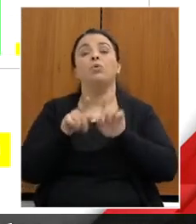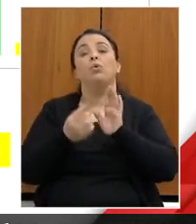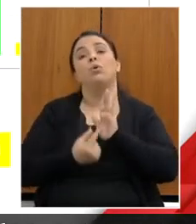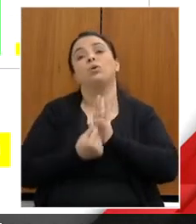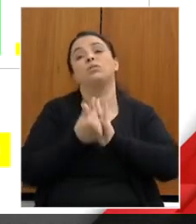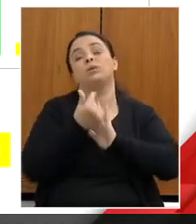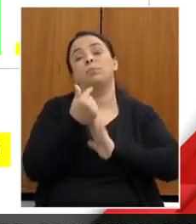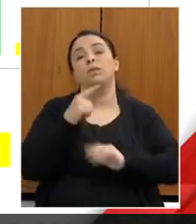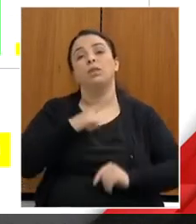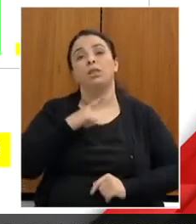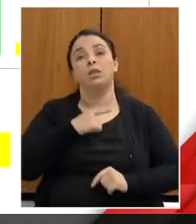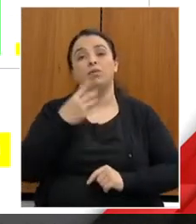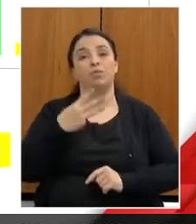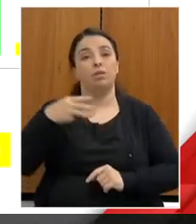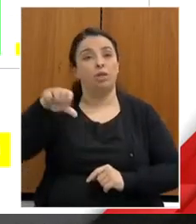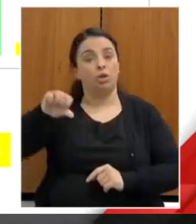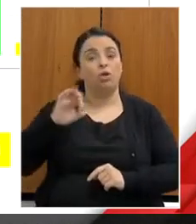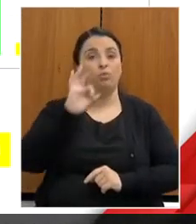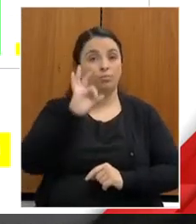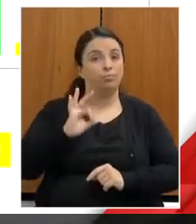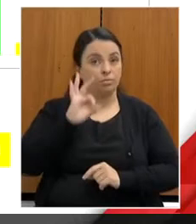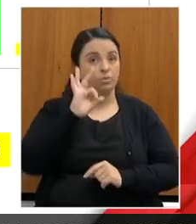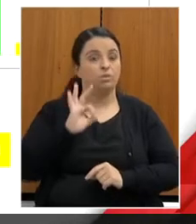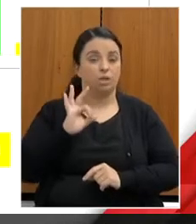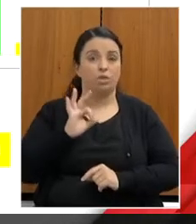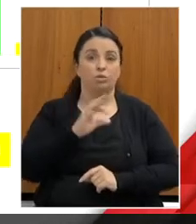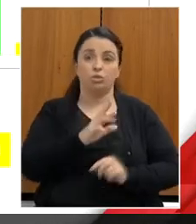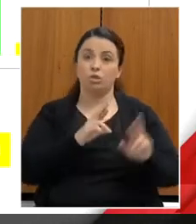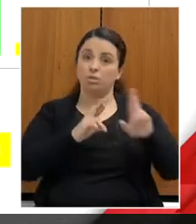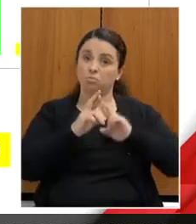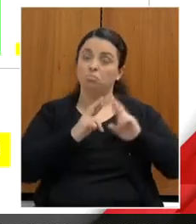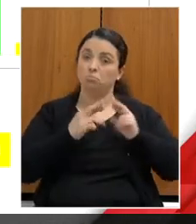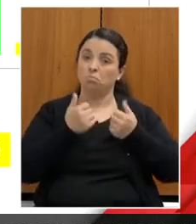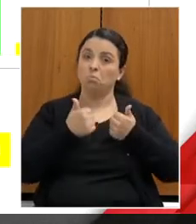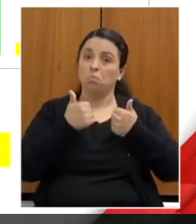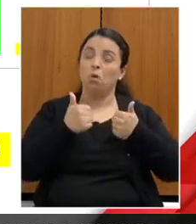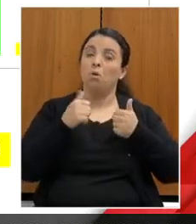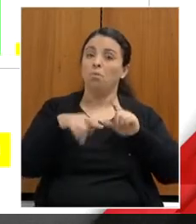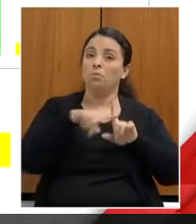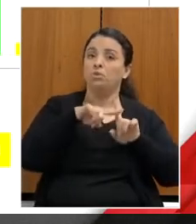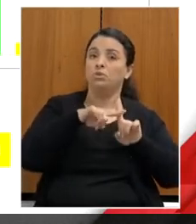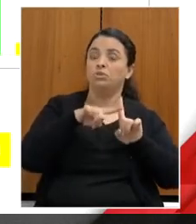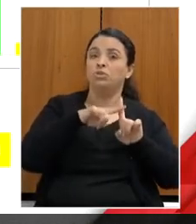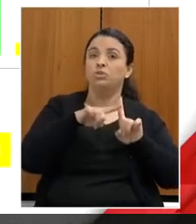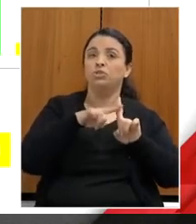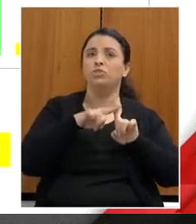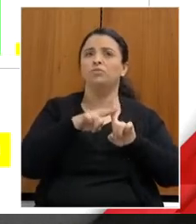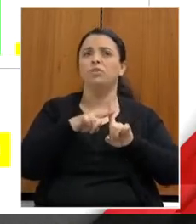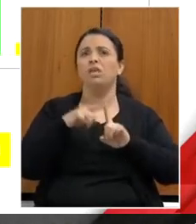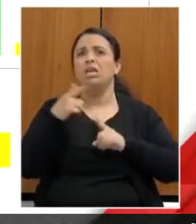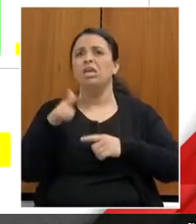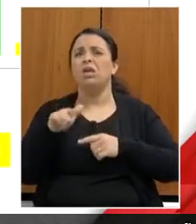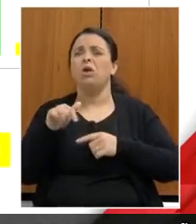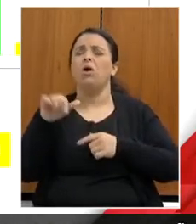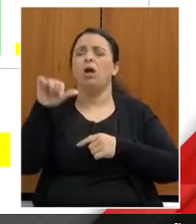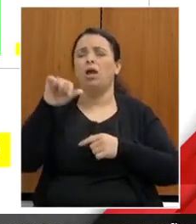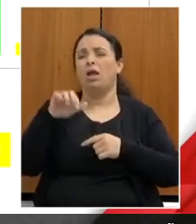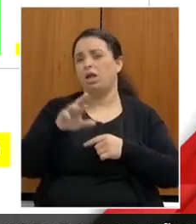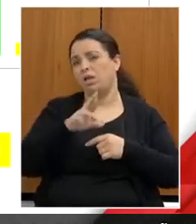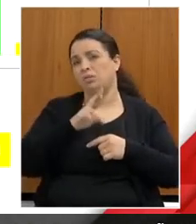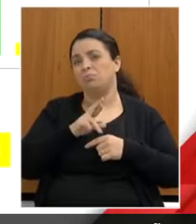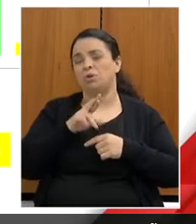tivemos aí 39% de resultado satisfatório e 36% de resultado crítico, muito relacionado